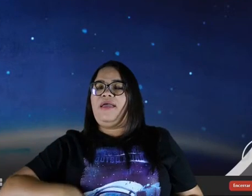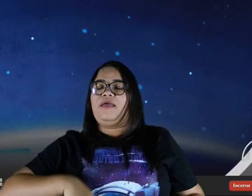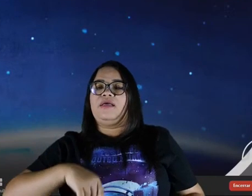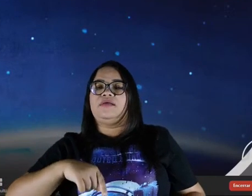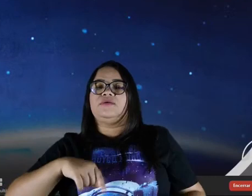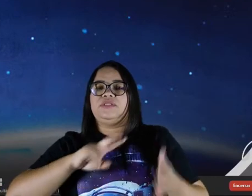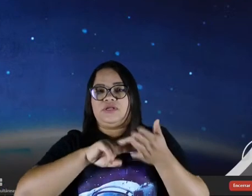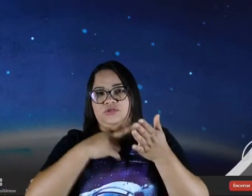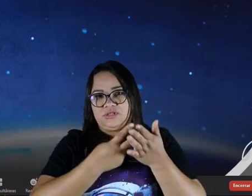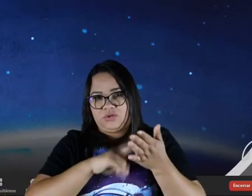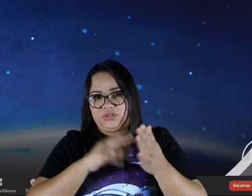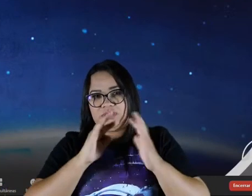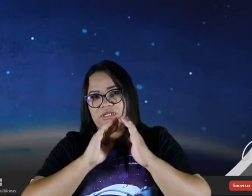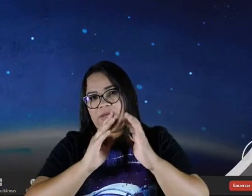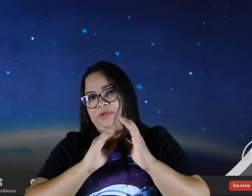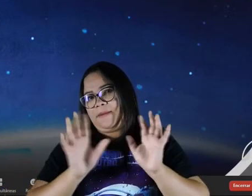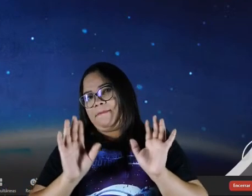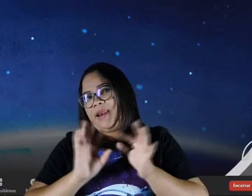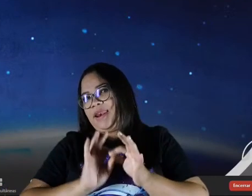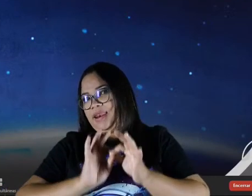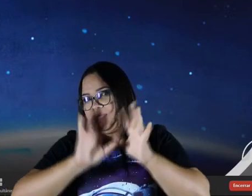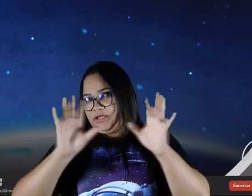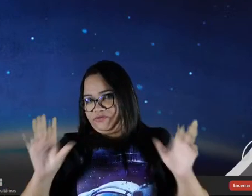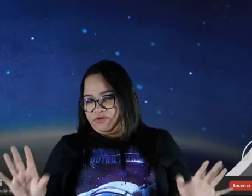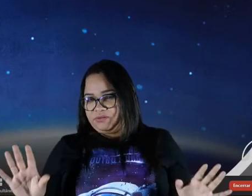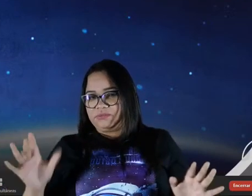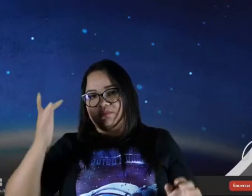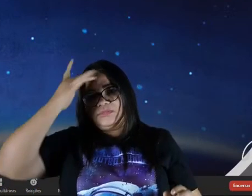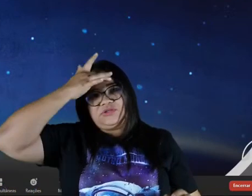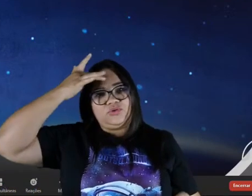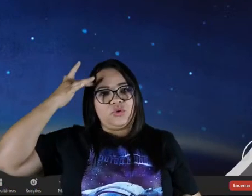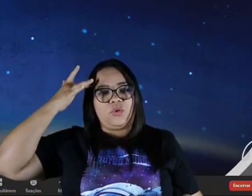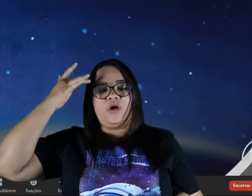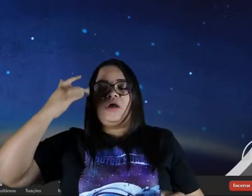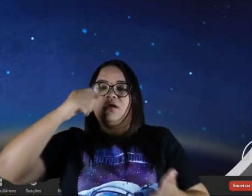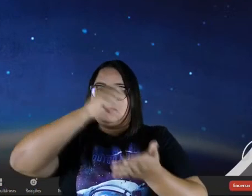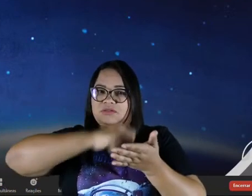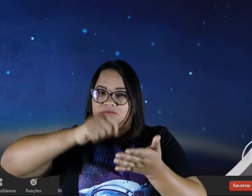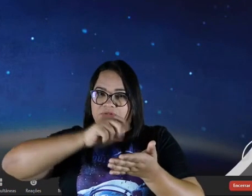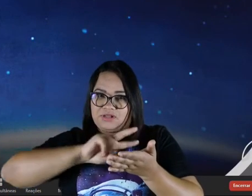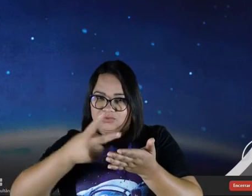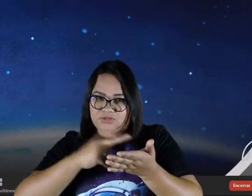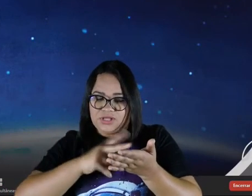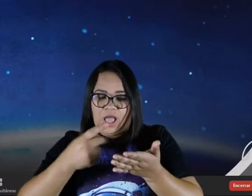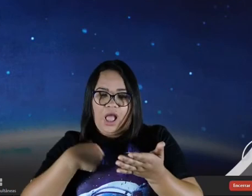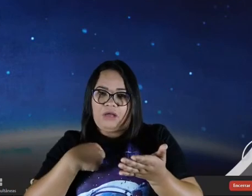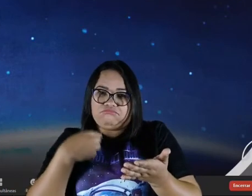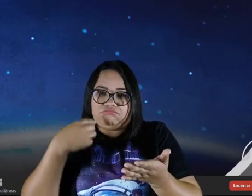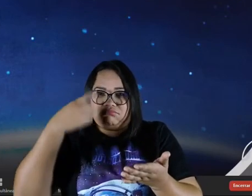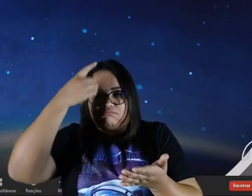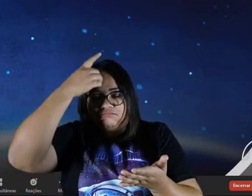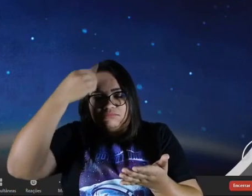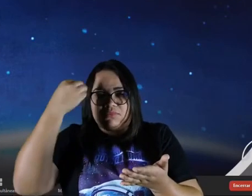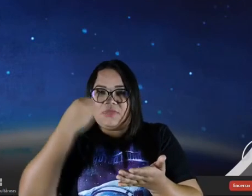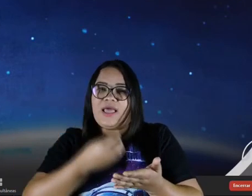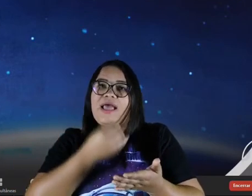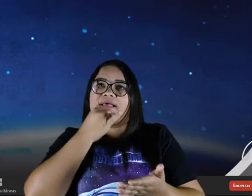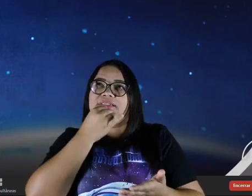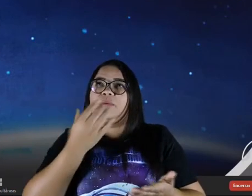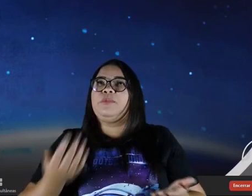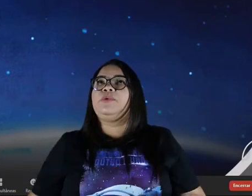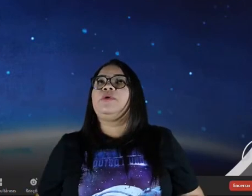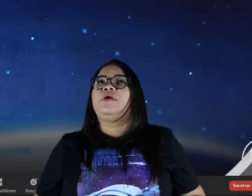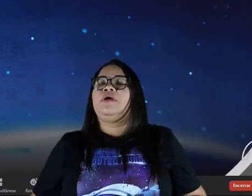Mais livre. Ali o autor, ele coloca mais o pensamento dele. Por exemplo, aquele texto, lança o teu pão sobre